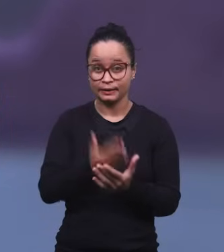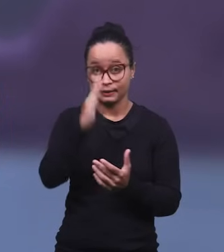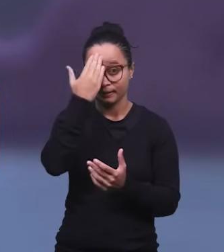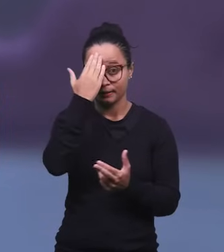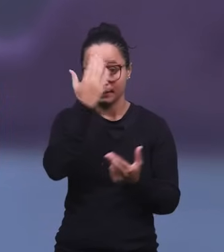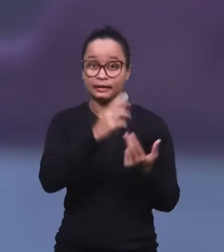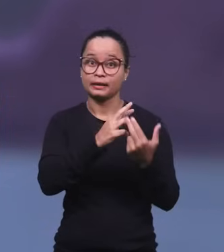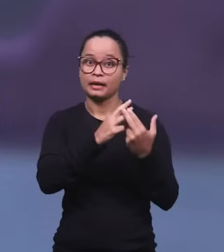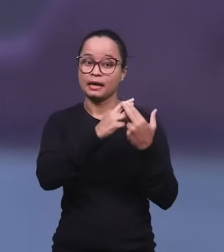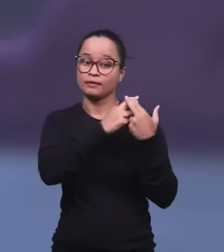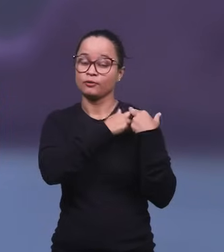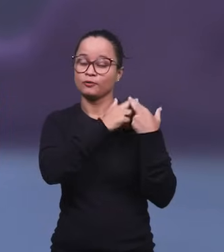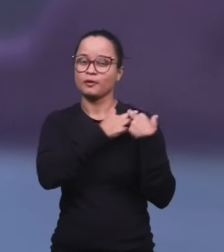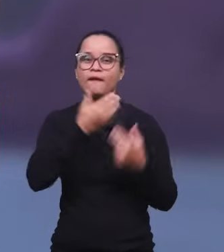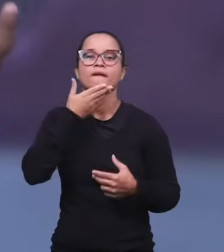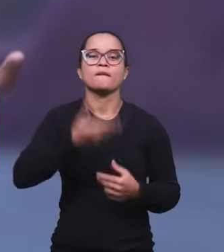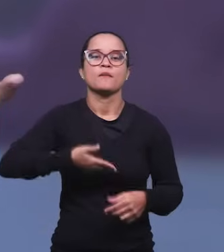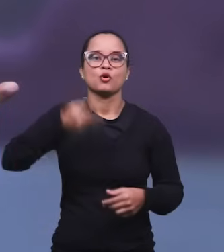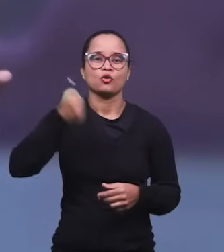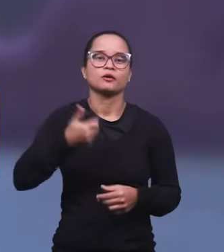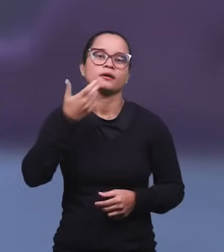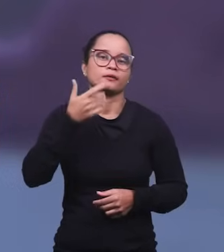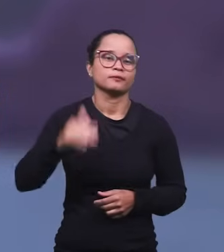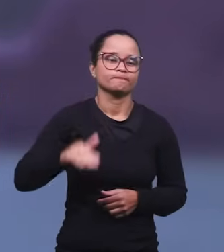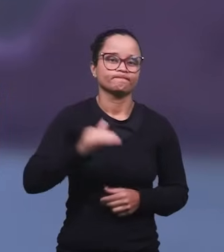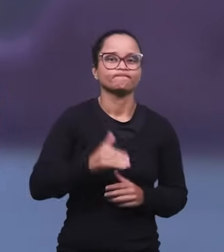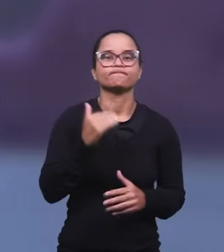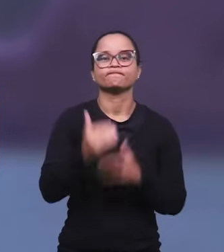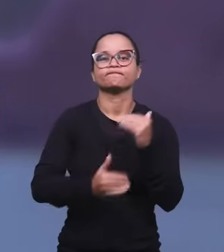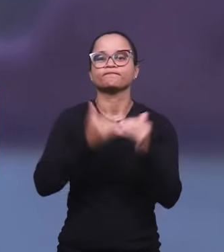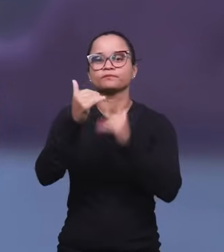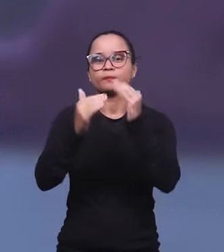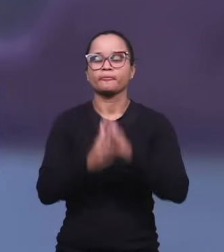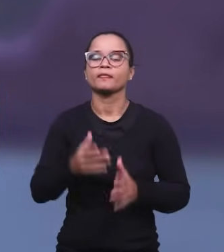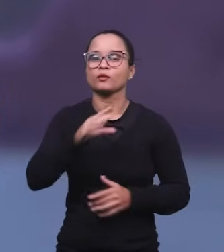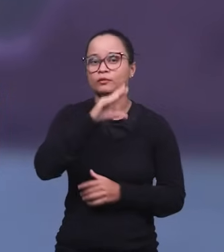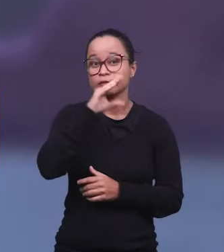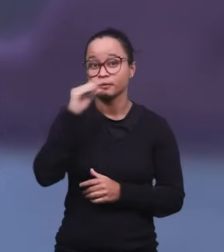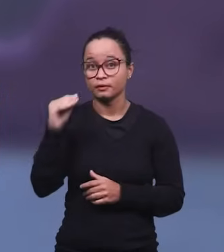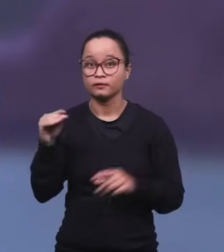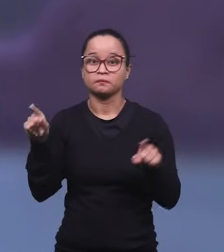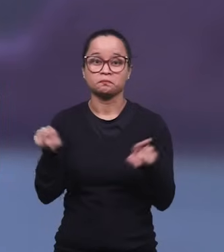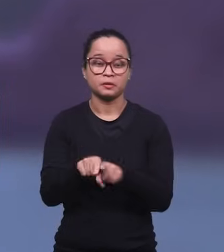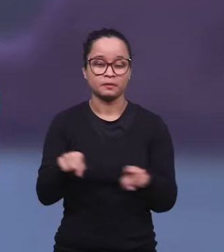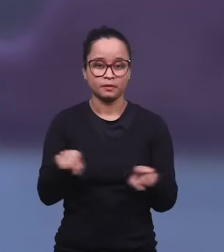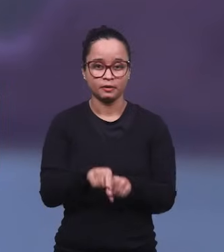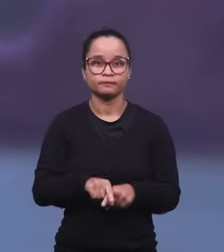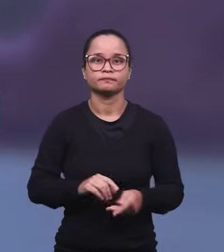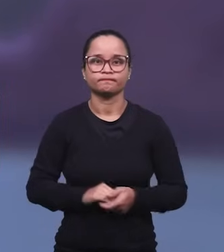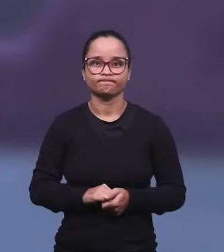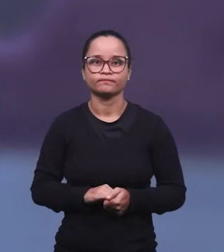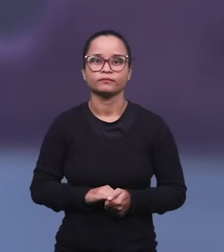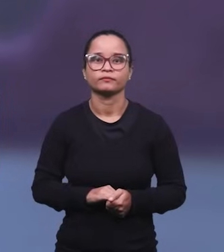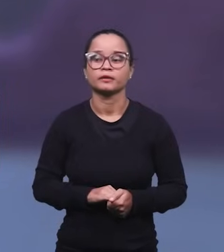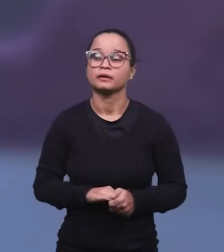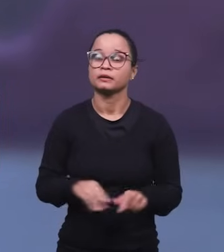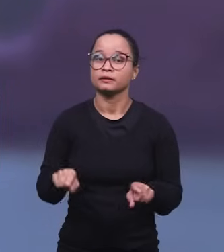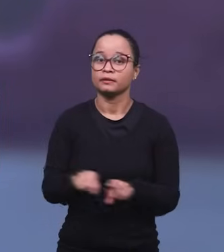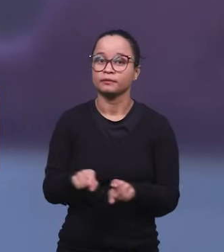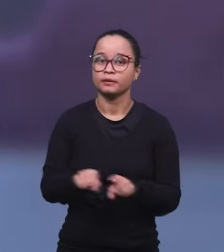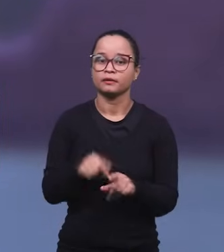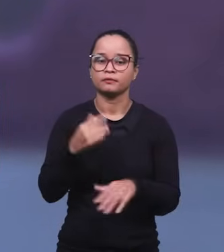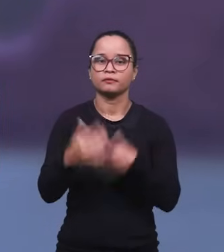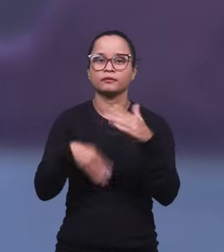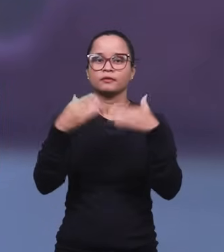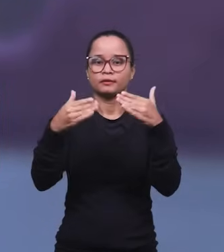sua responsabilidade, isso melhora o desempenho da criança, melhora dos adolescentes também, o seu rendimento,